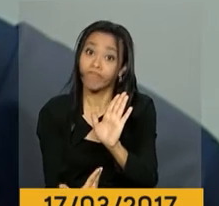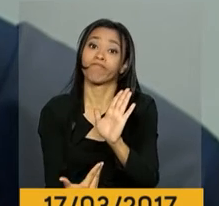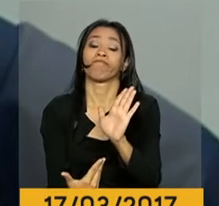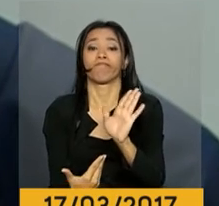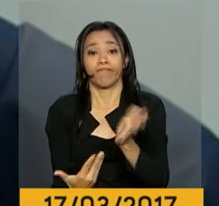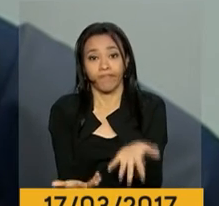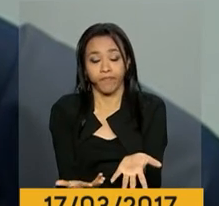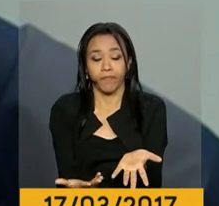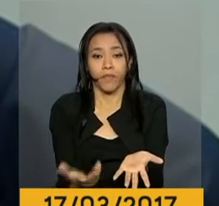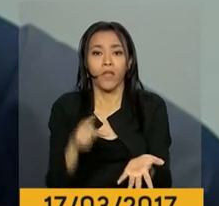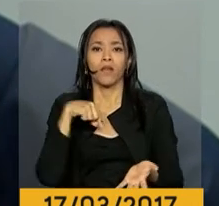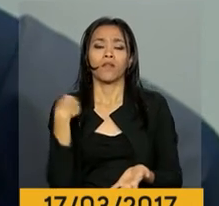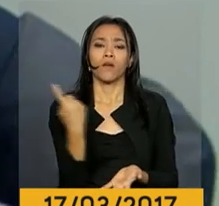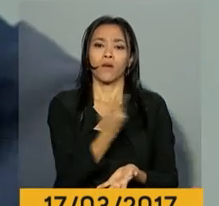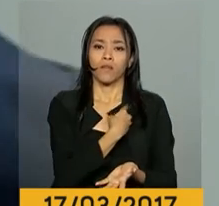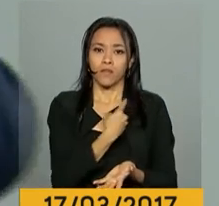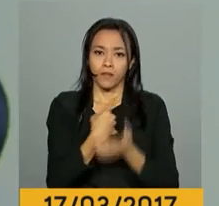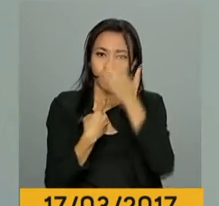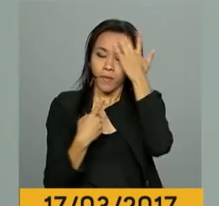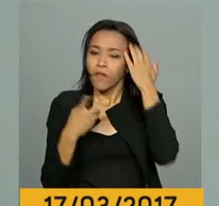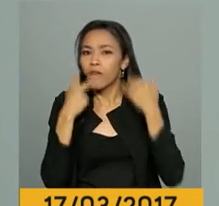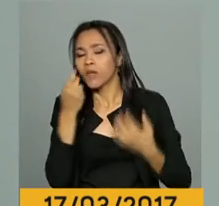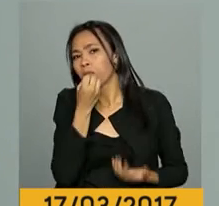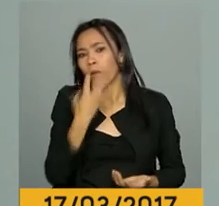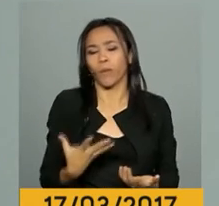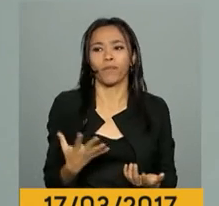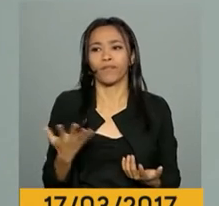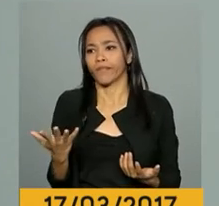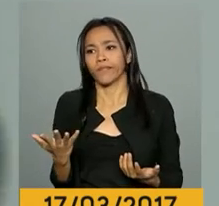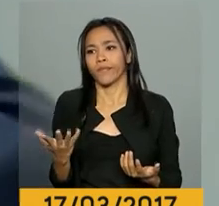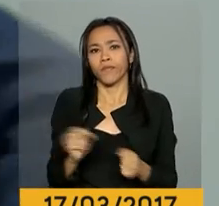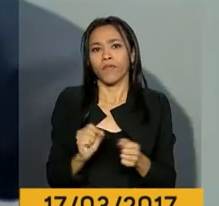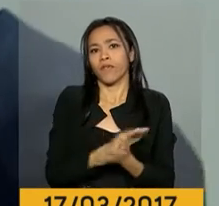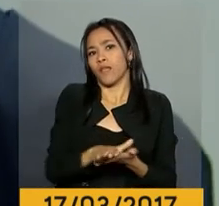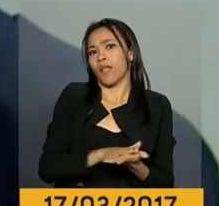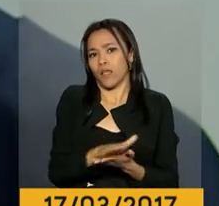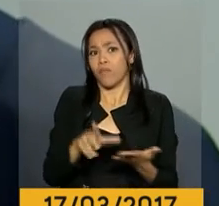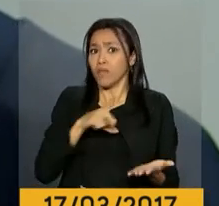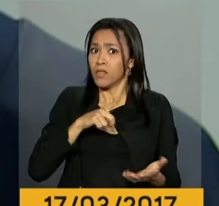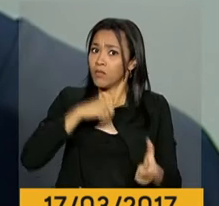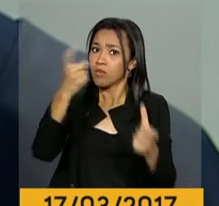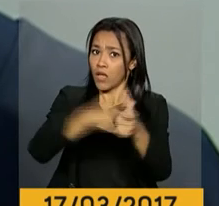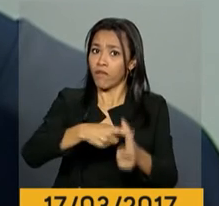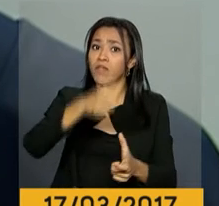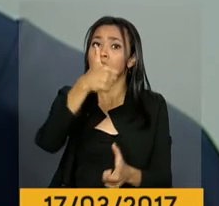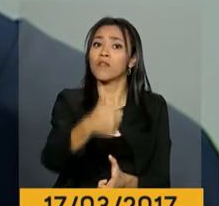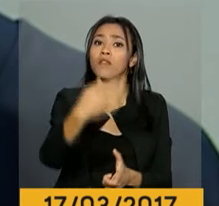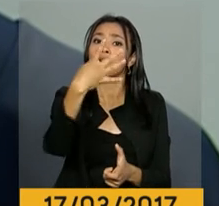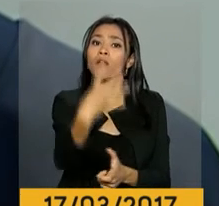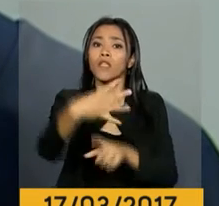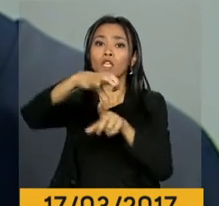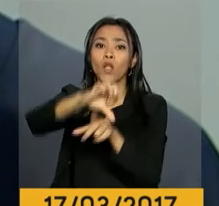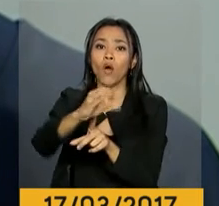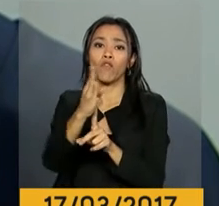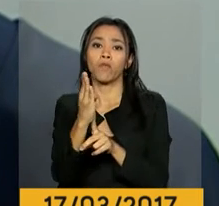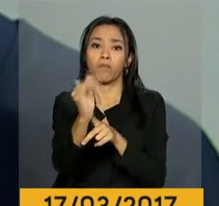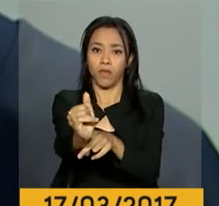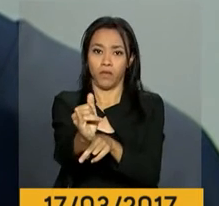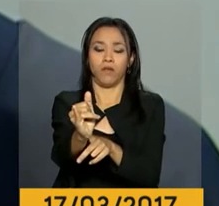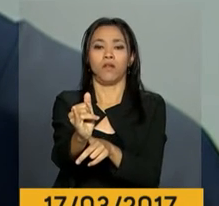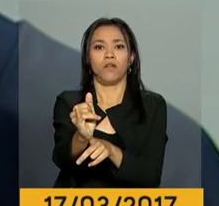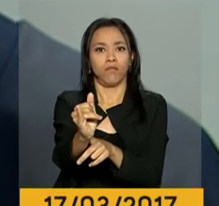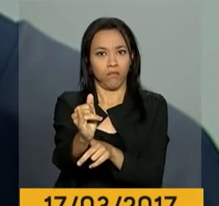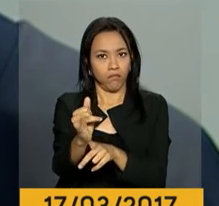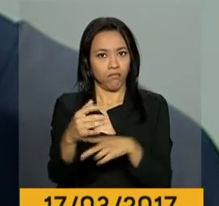é? Nós dizemos, bom, não precisamos fazer nada, mas nós temos um déficit de 149 bilhões